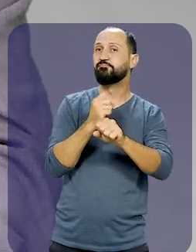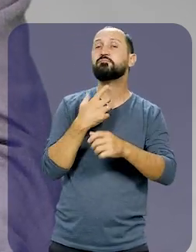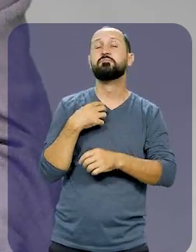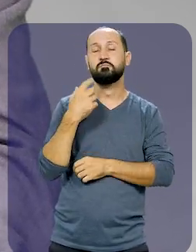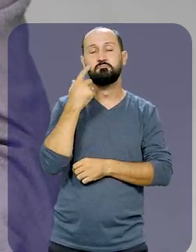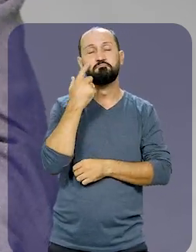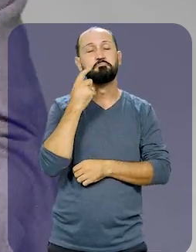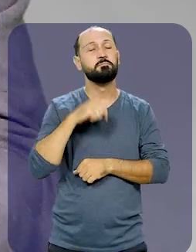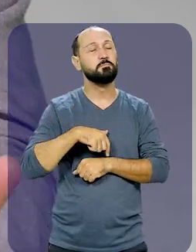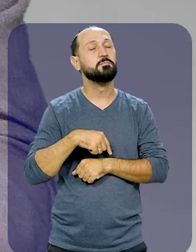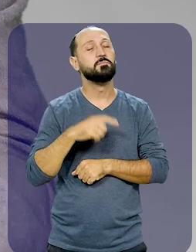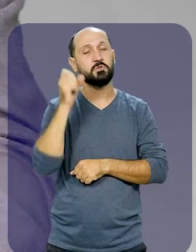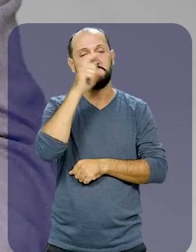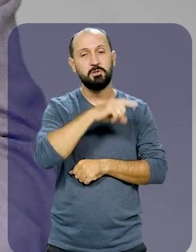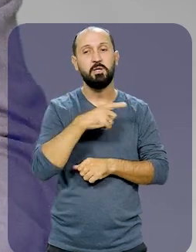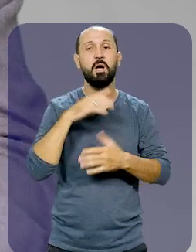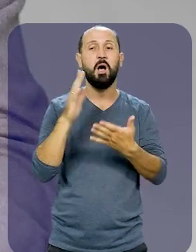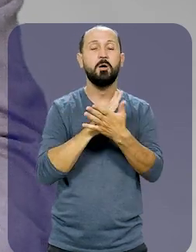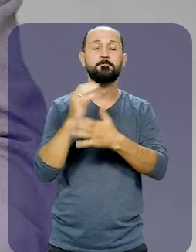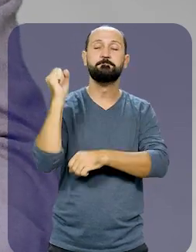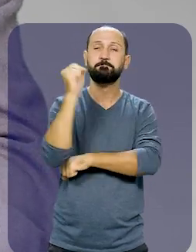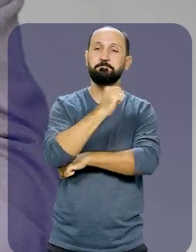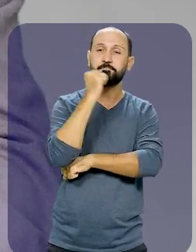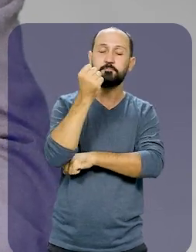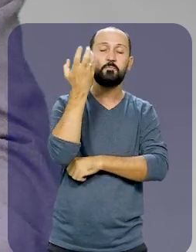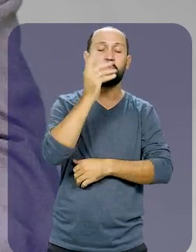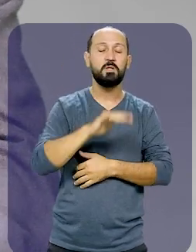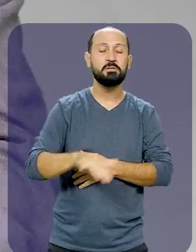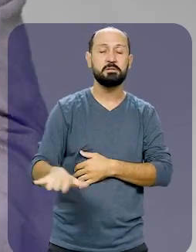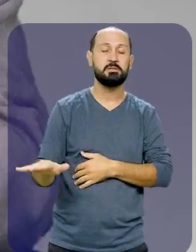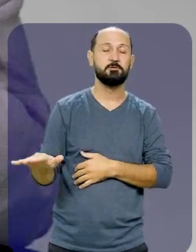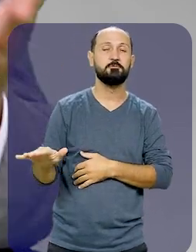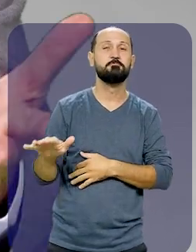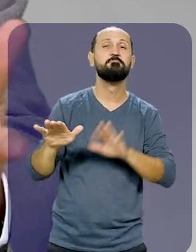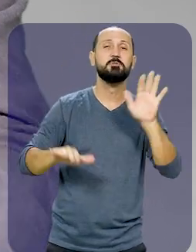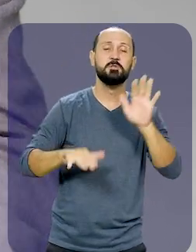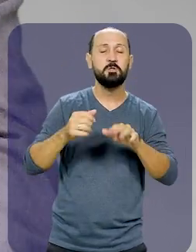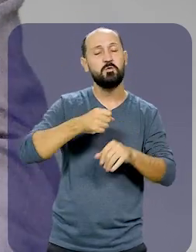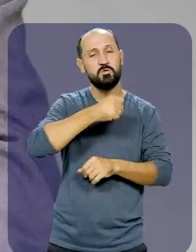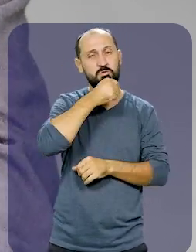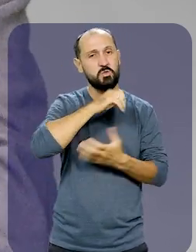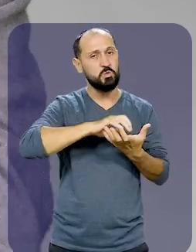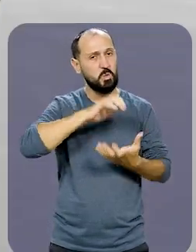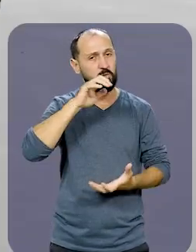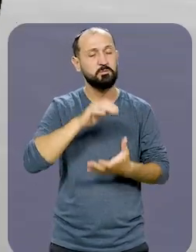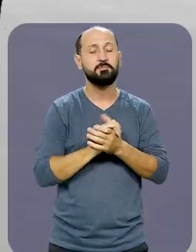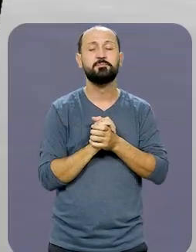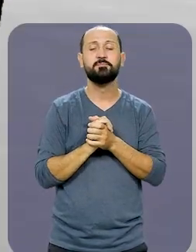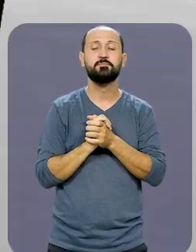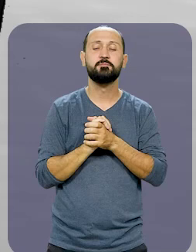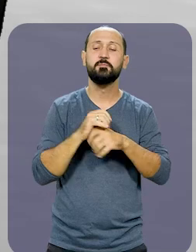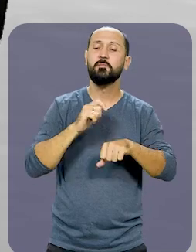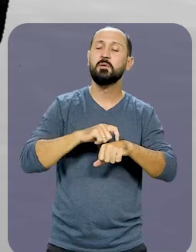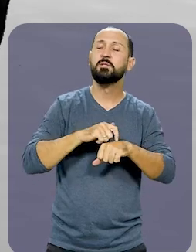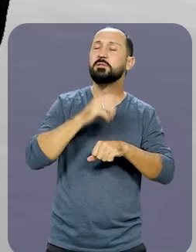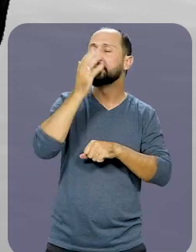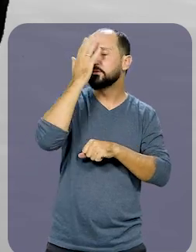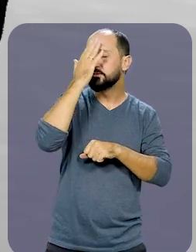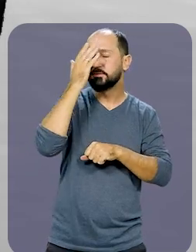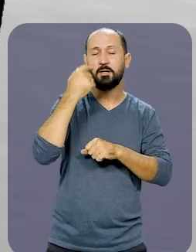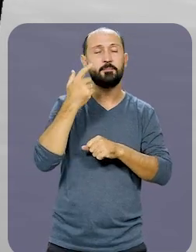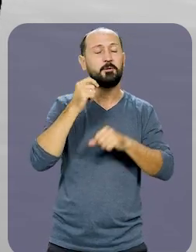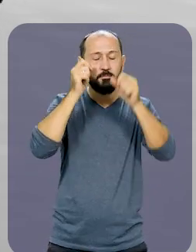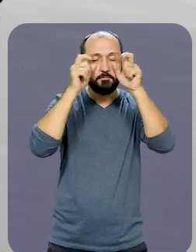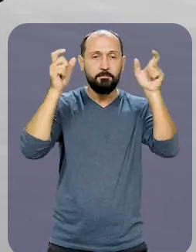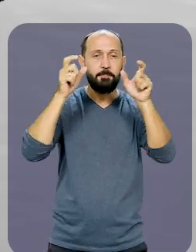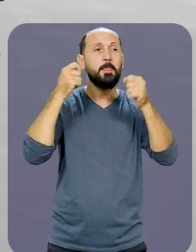pico importante. E muitos casos graves, especialmente nas criancinhas e nos mais idosos. Doutor, e quando a gente sabe, assim, acende